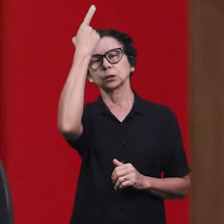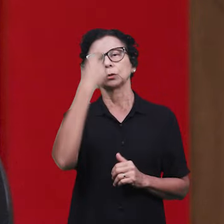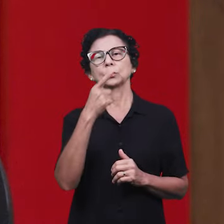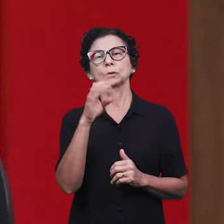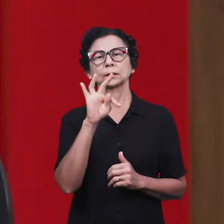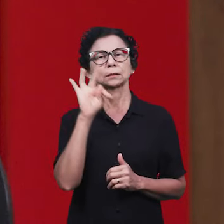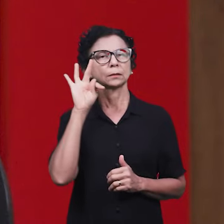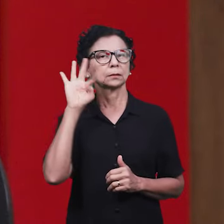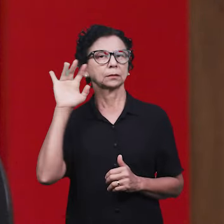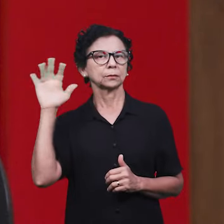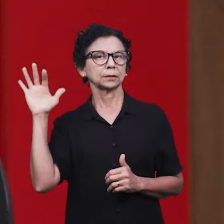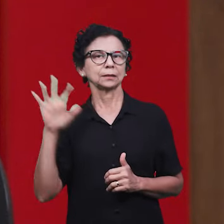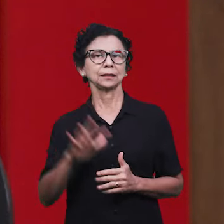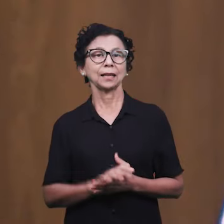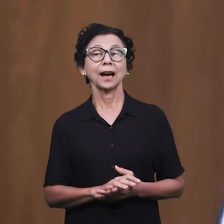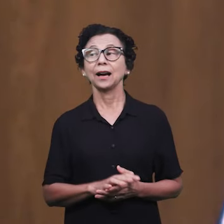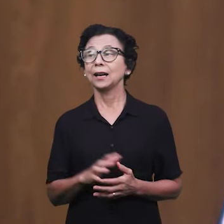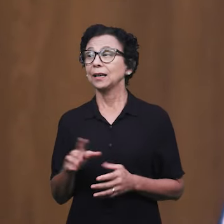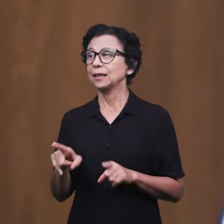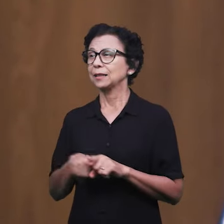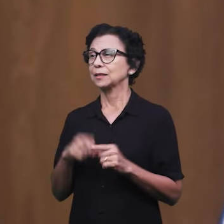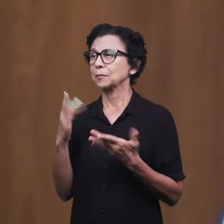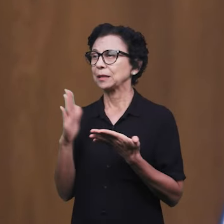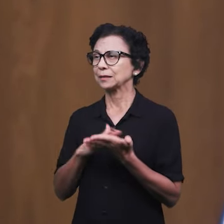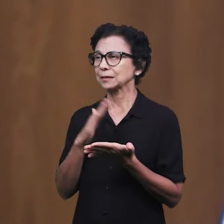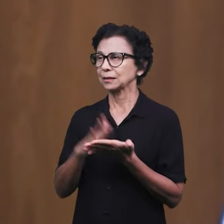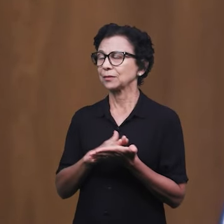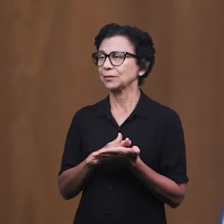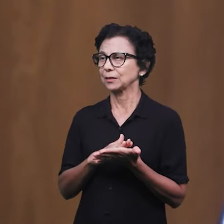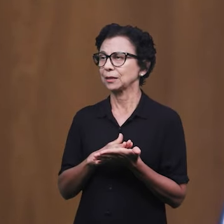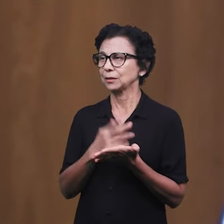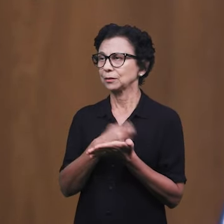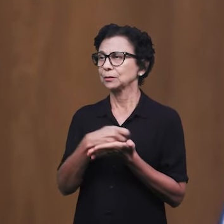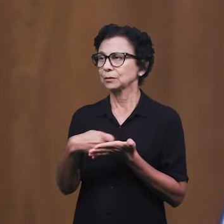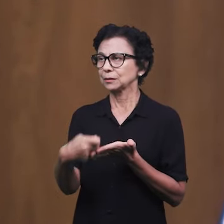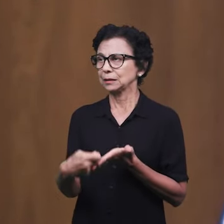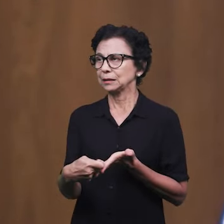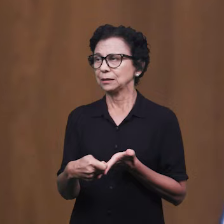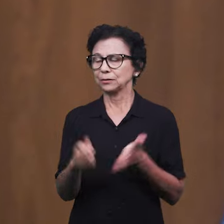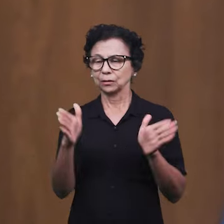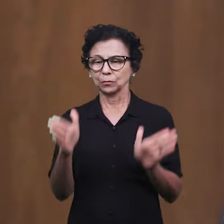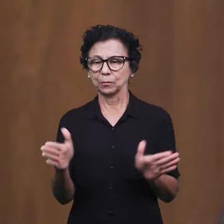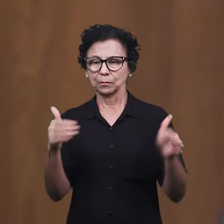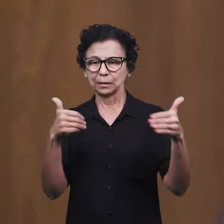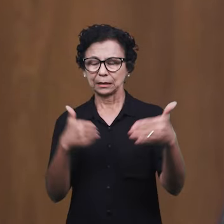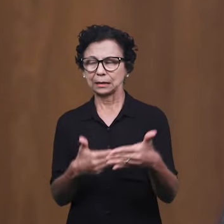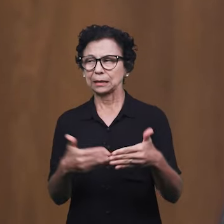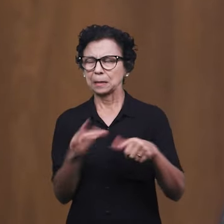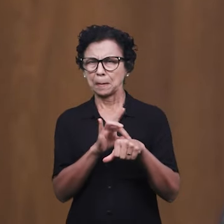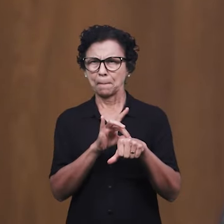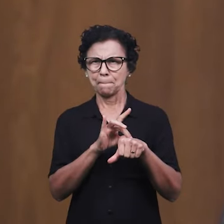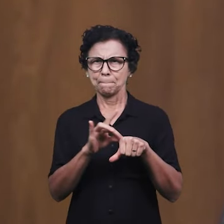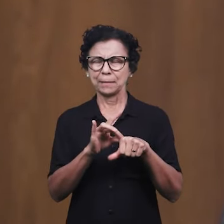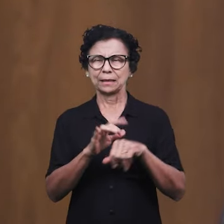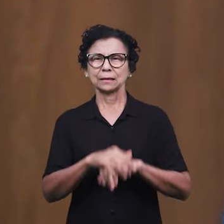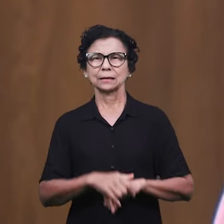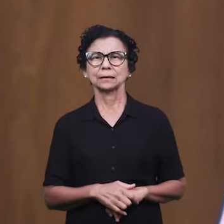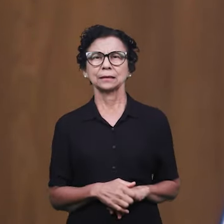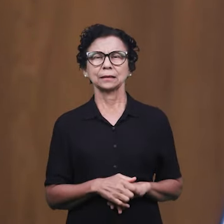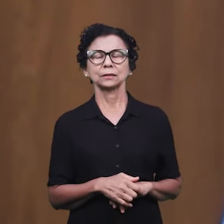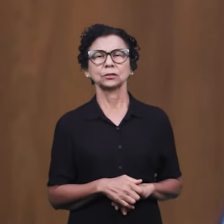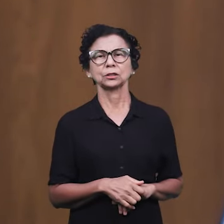né, conhecido como A Caixa Preta de Darwin. A Caixa Preta de Darwin, é. Ele vai descrever ali inúmeras